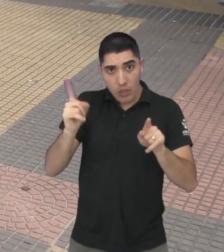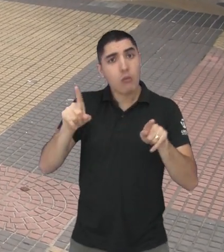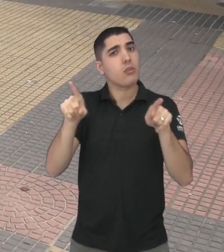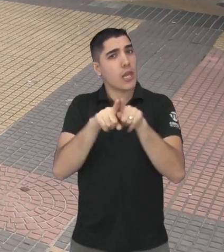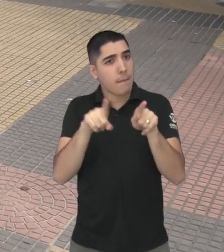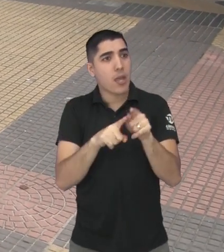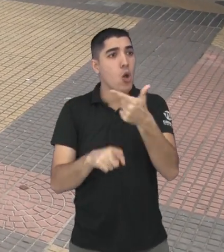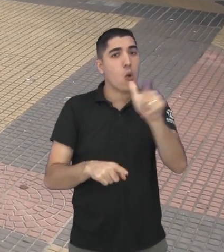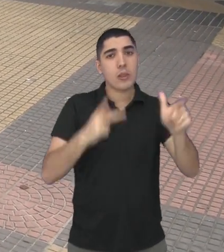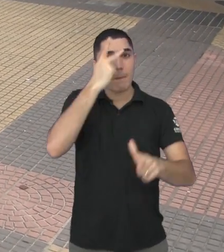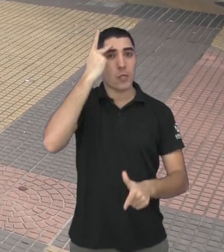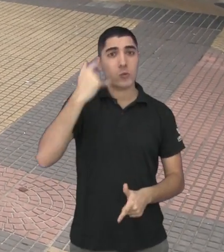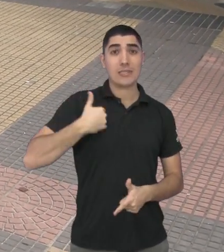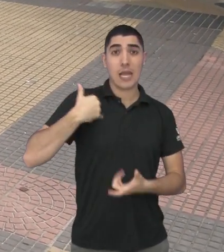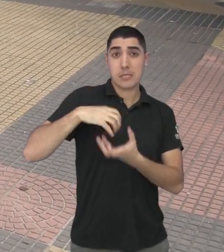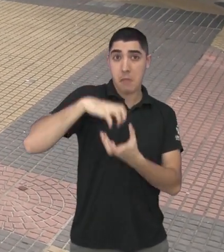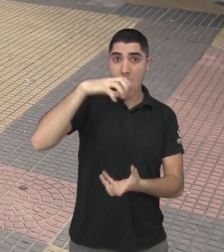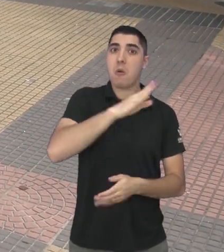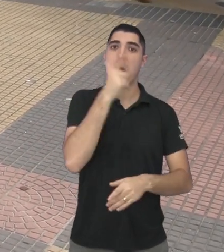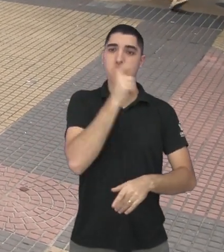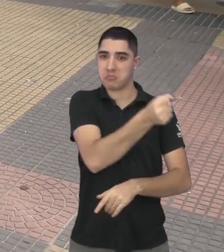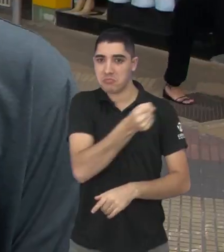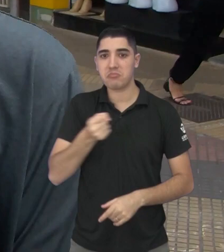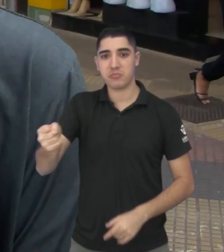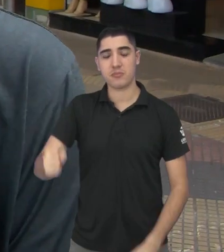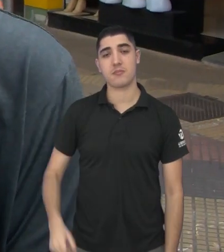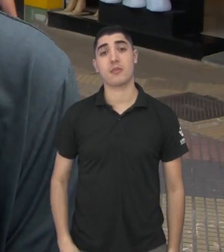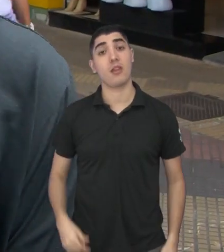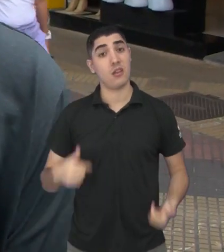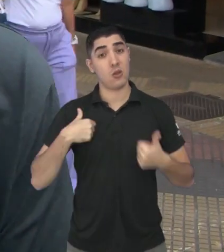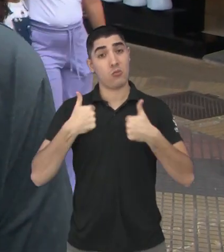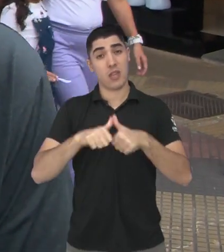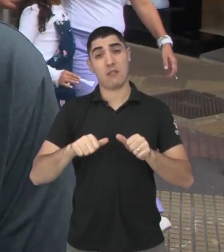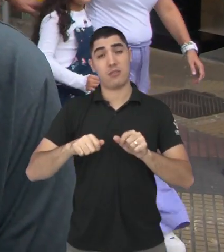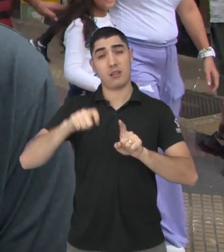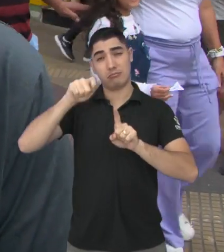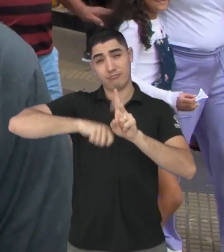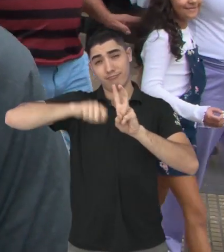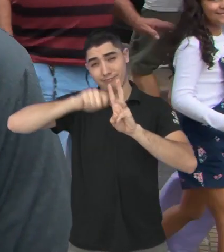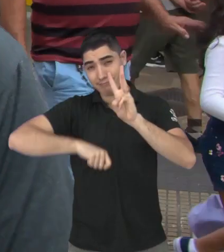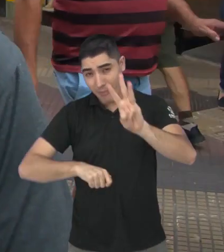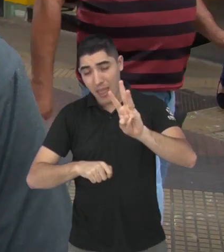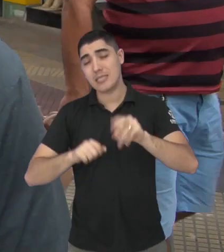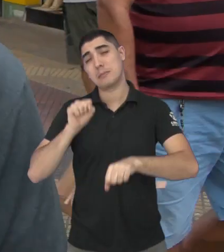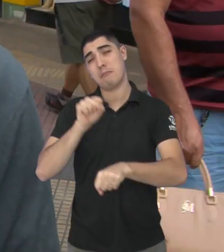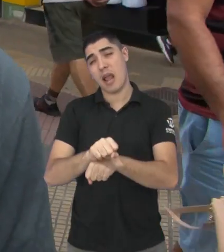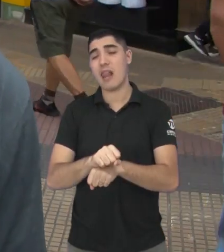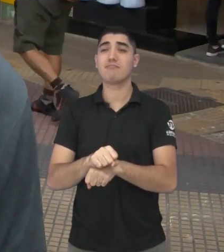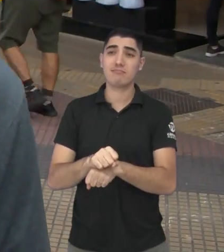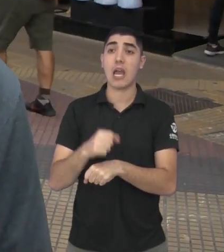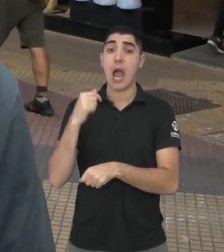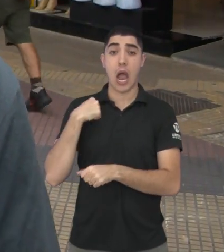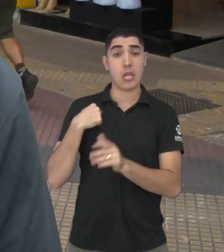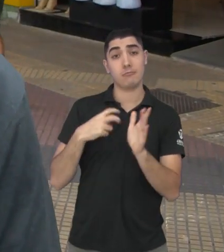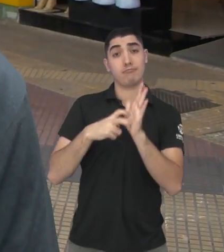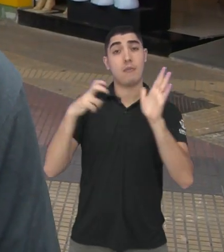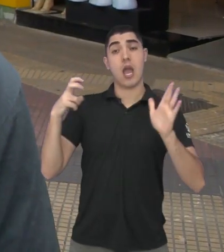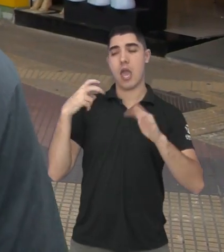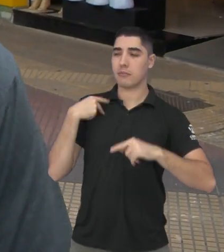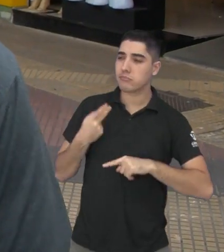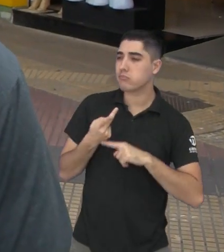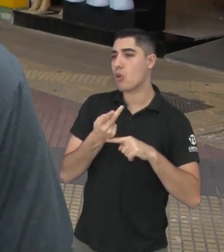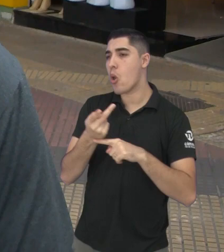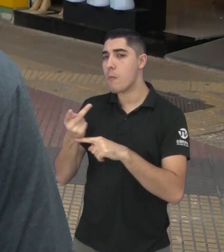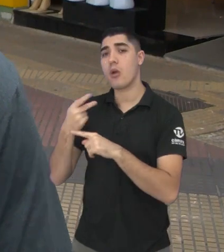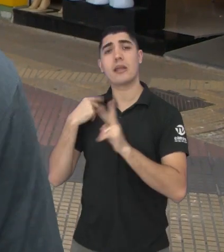jovens Eu já vi gente bem mais velha entrando eu tava três meses parado mesmo aí eu procurei sair